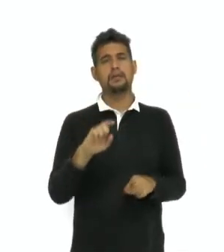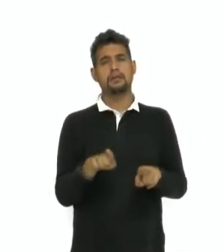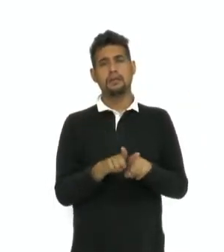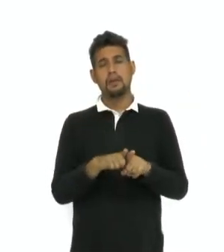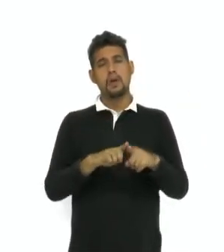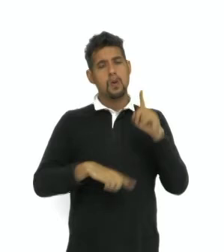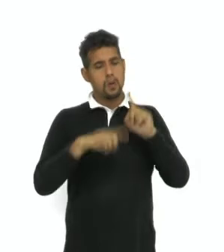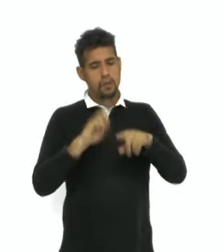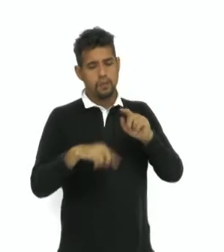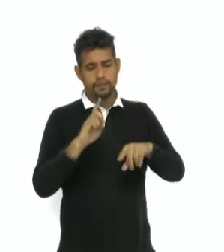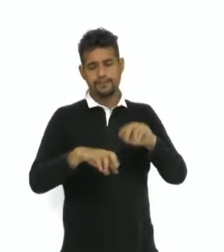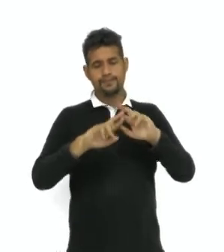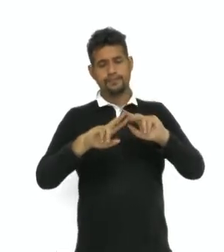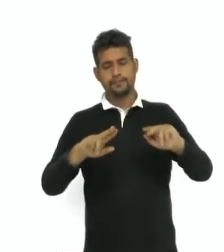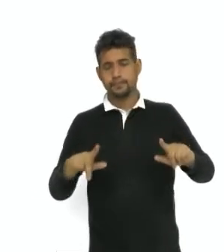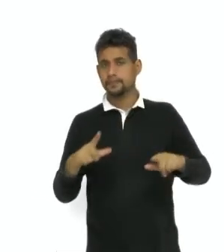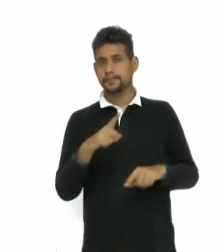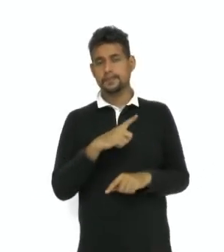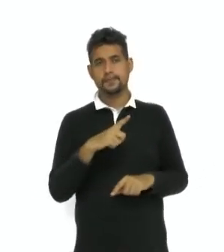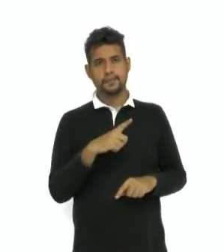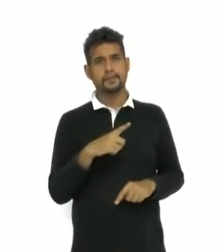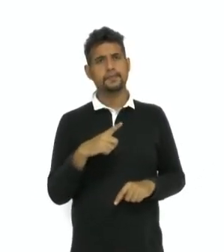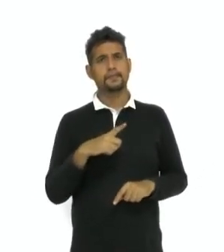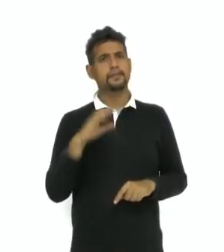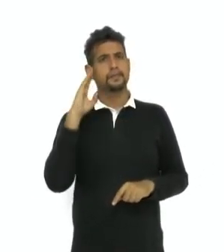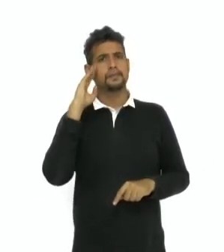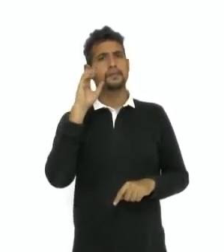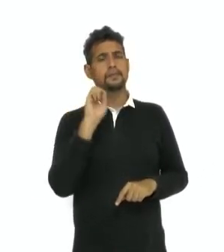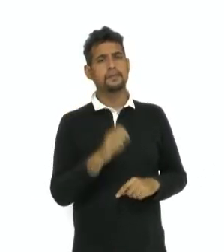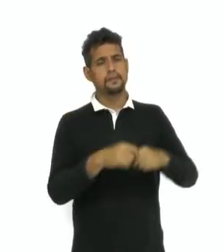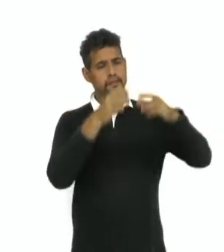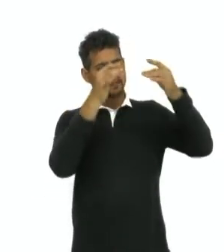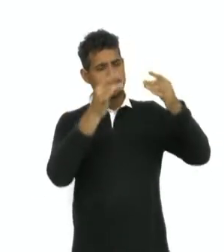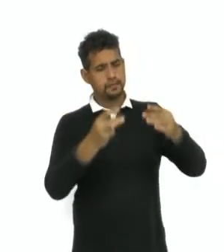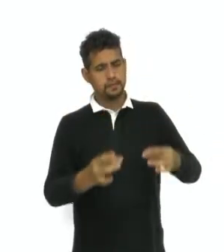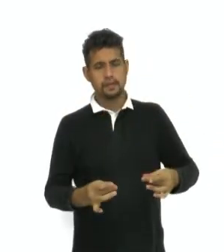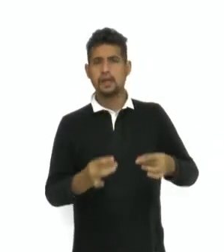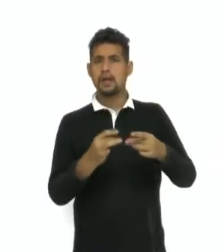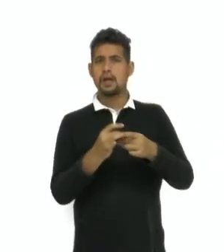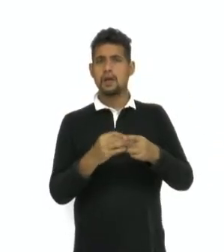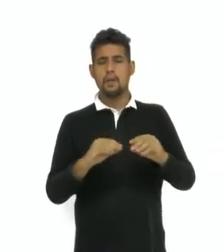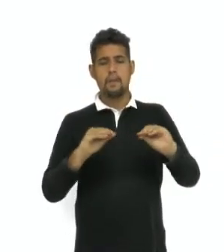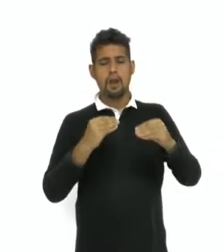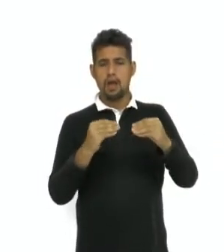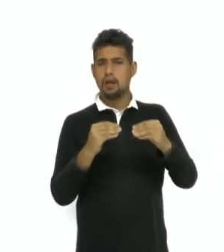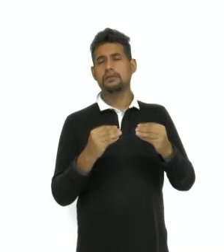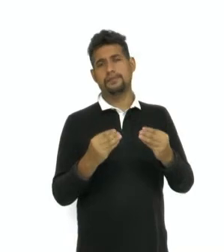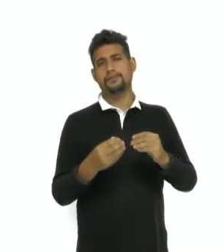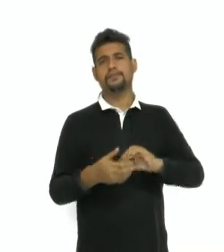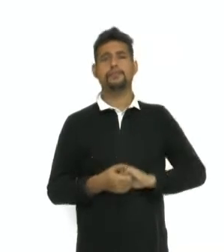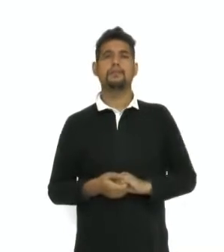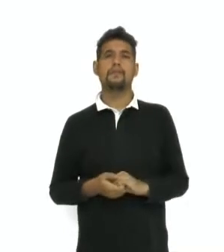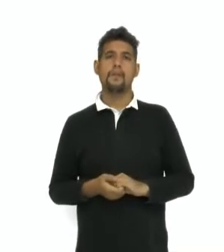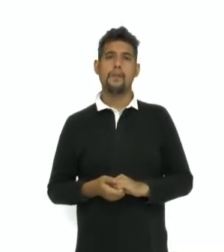ou produtos que as incorporem, inclusive as especificações nas embalagens desses produtos.